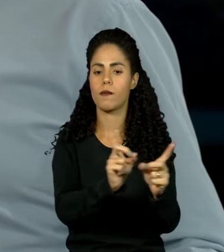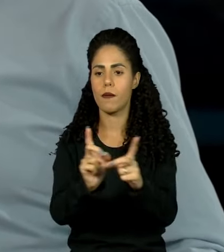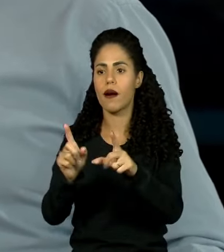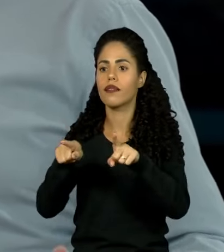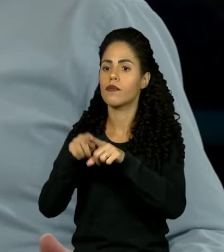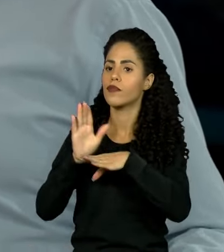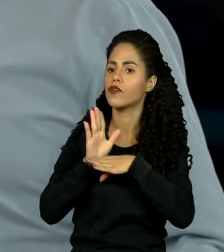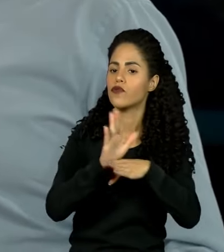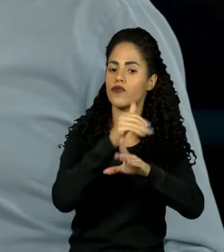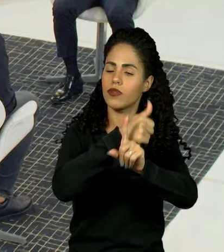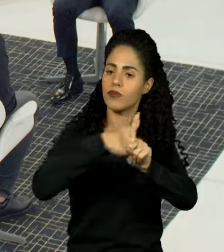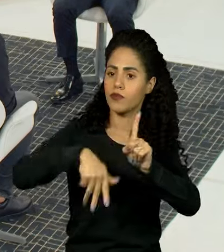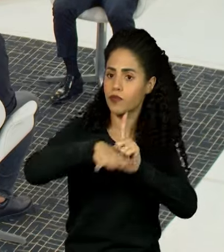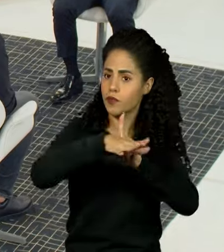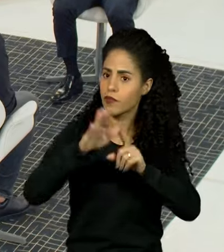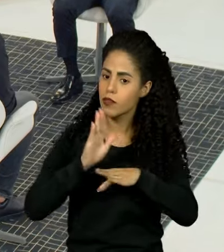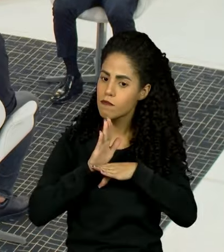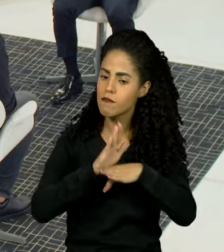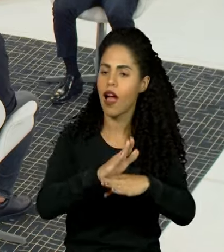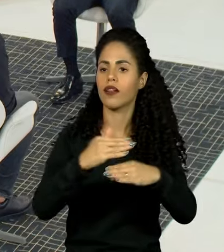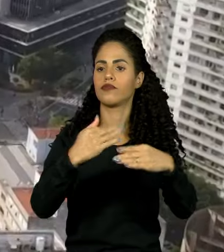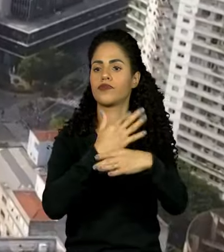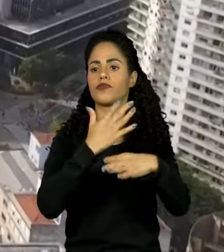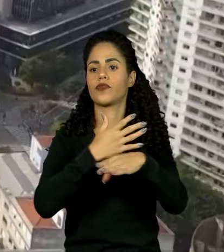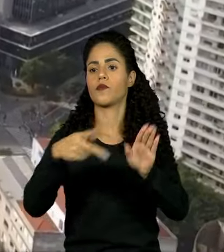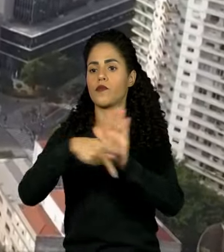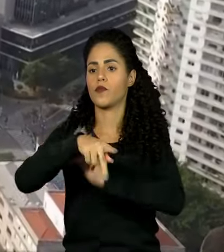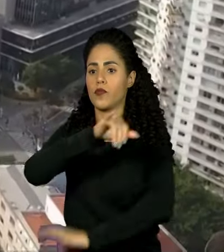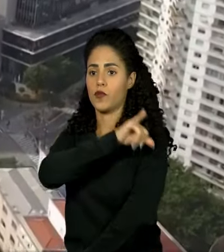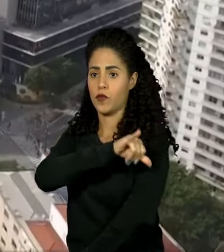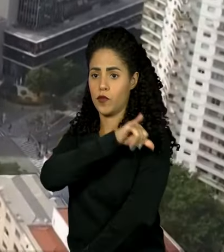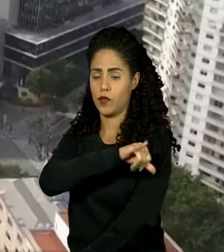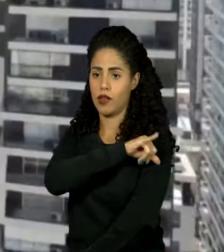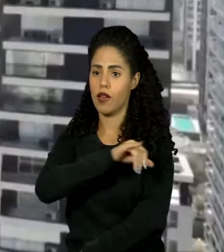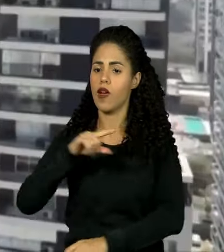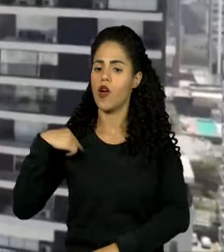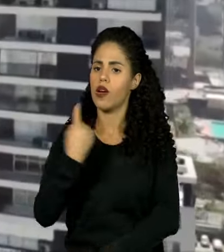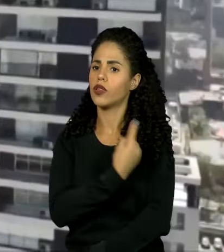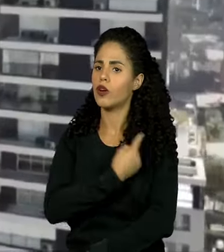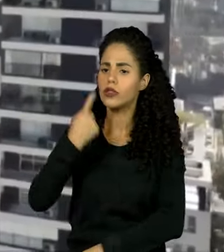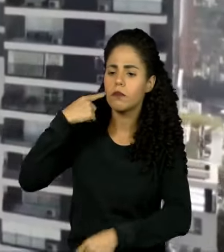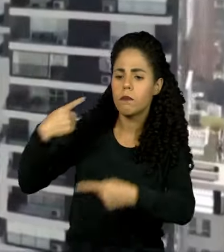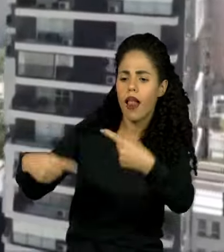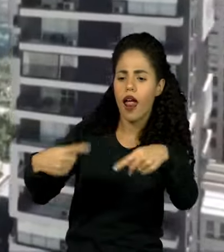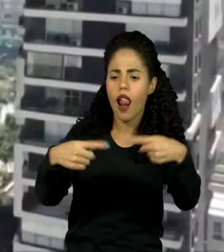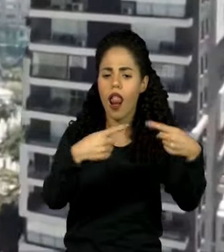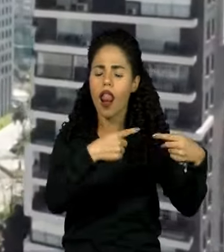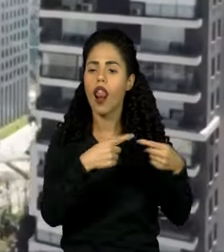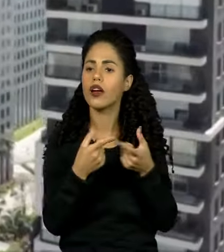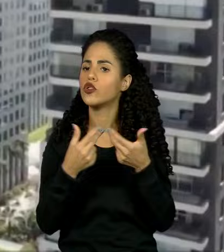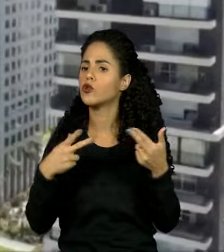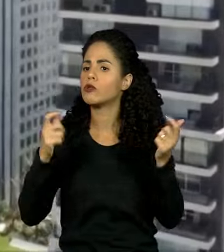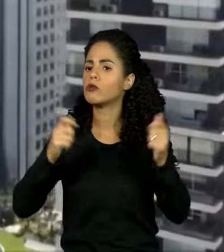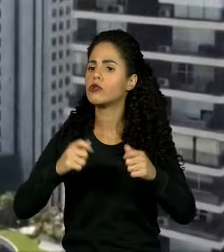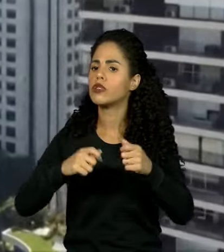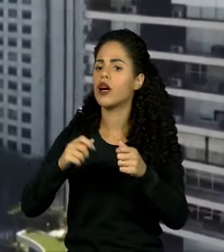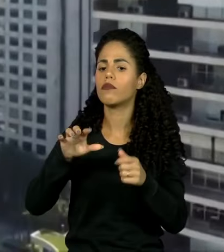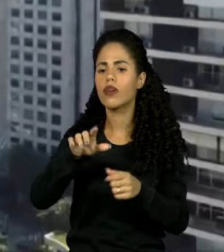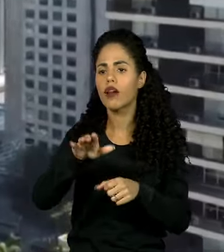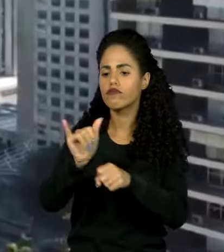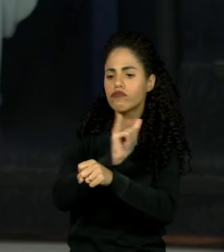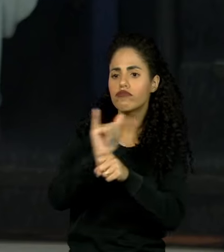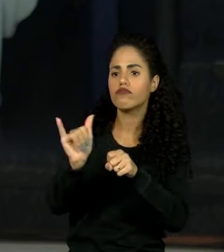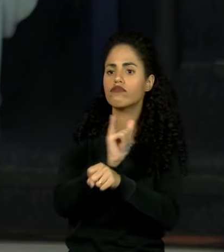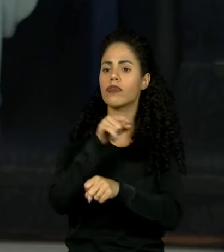da sociedade e em prol da cidade do Rio de Janeiro nós samos ali para discutir todas as nuances do nosso da nossa